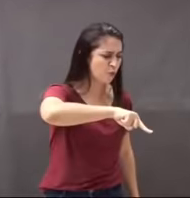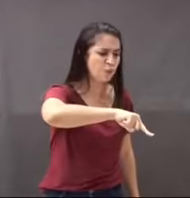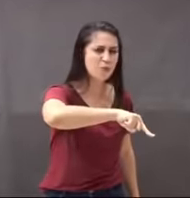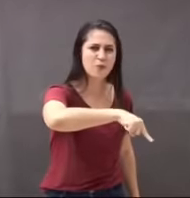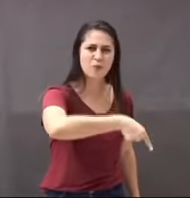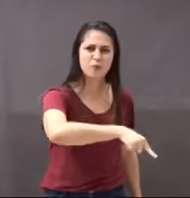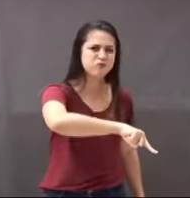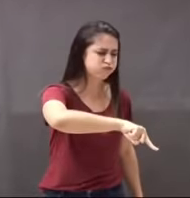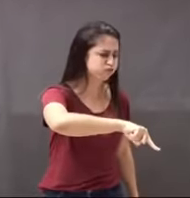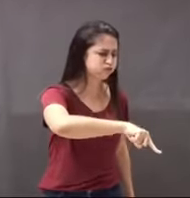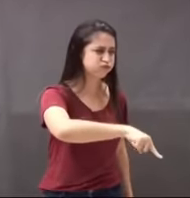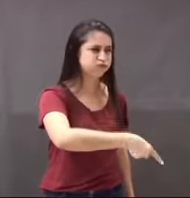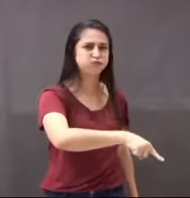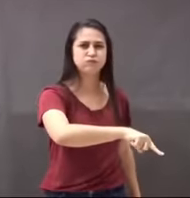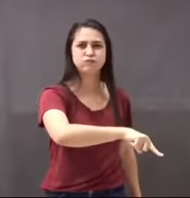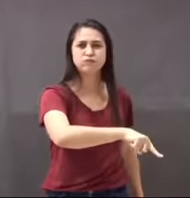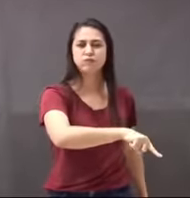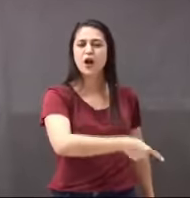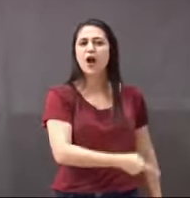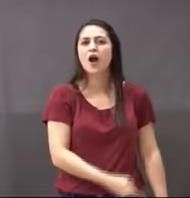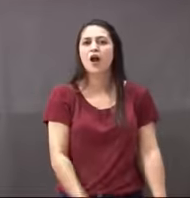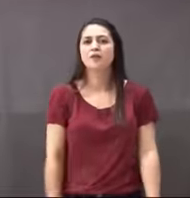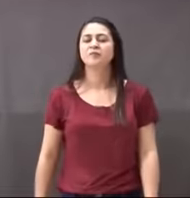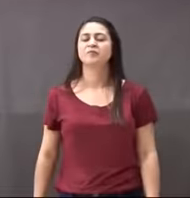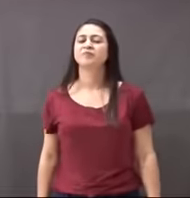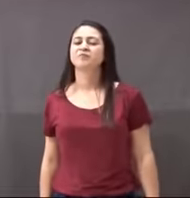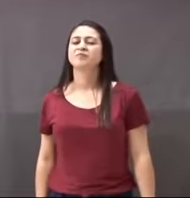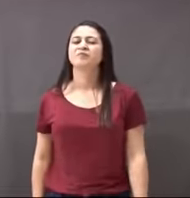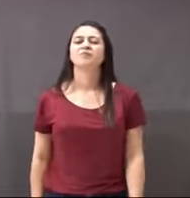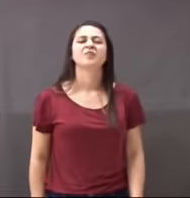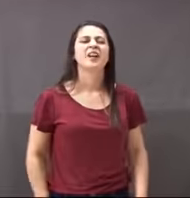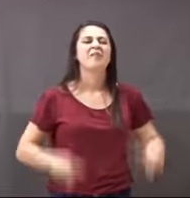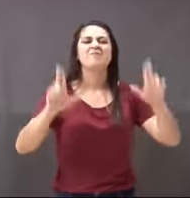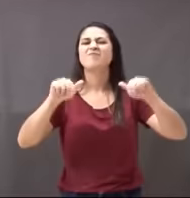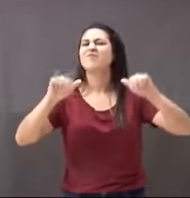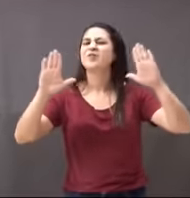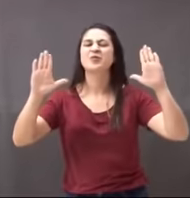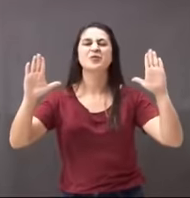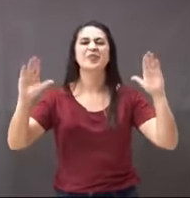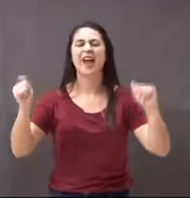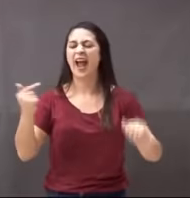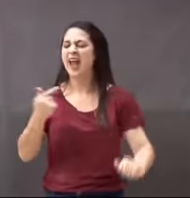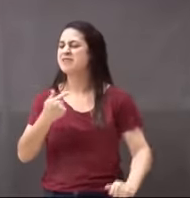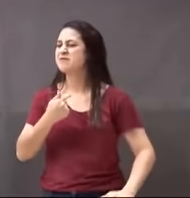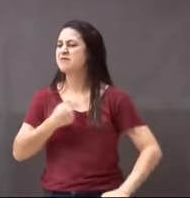mergulhar no mais profundo mar, nunca